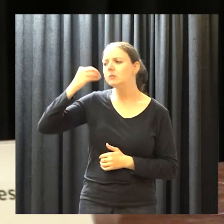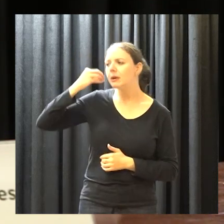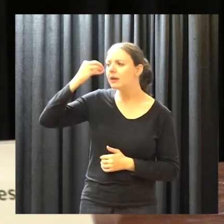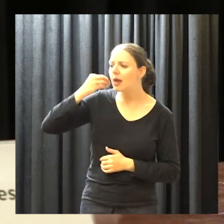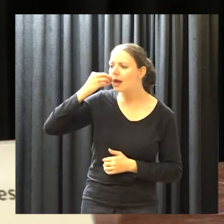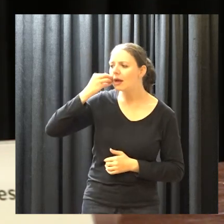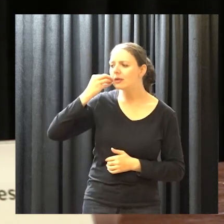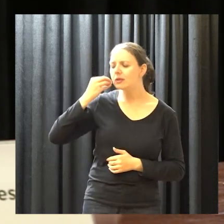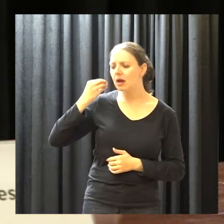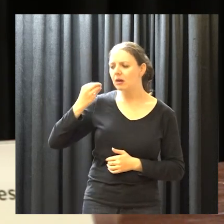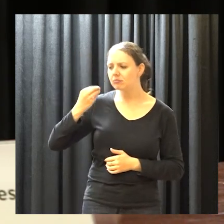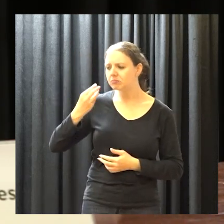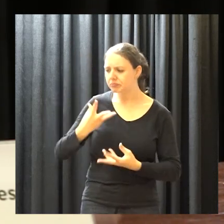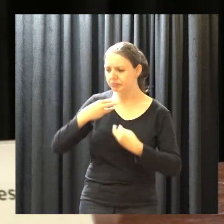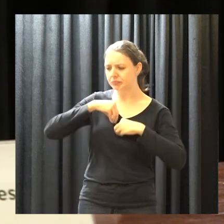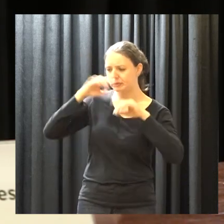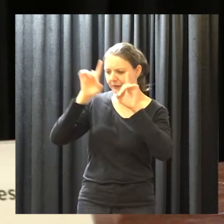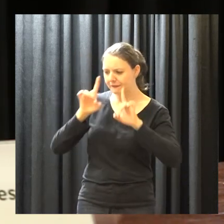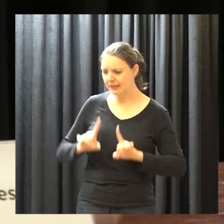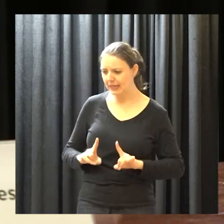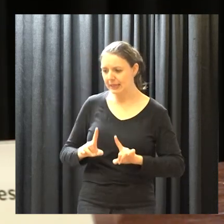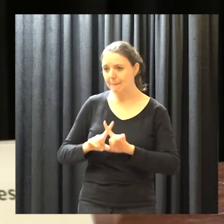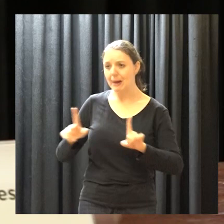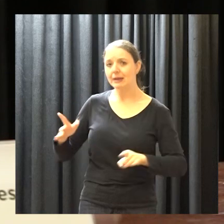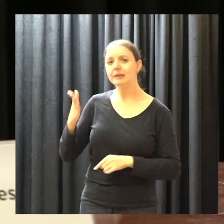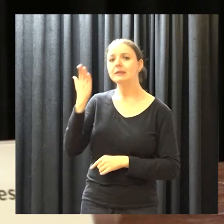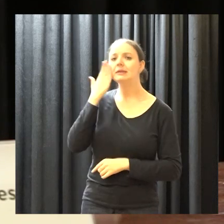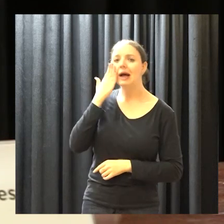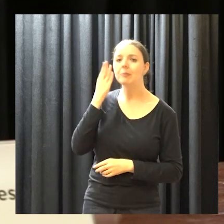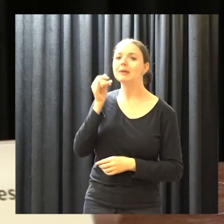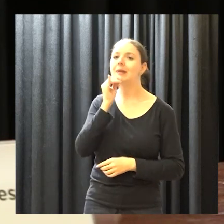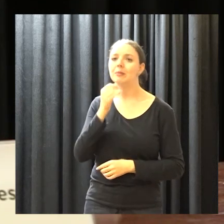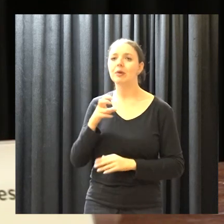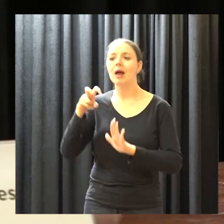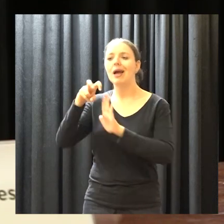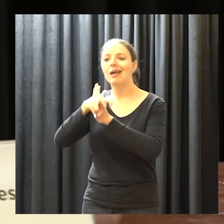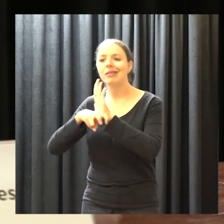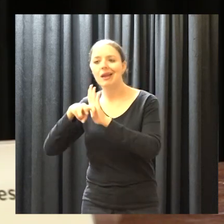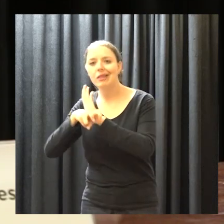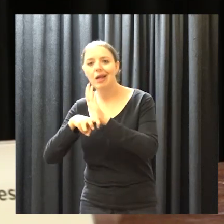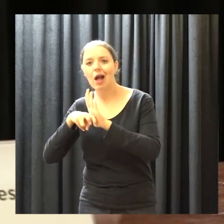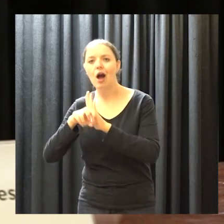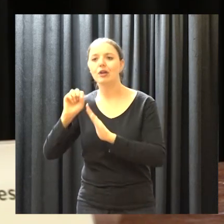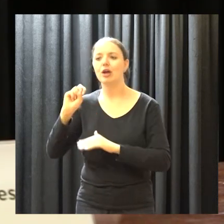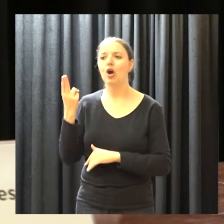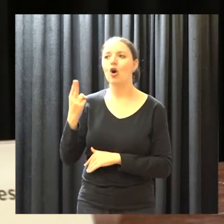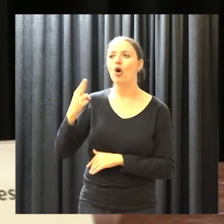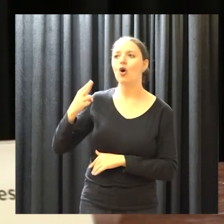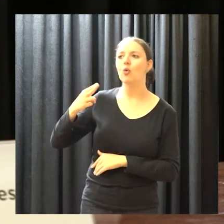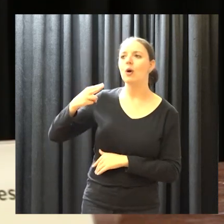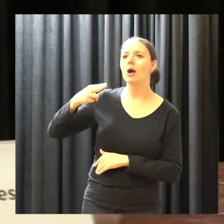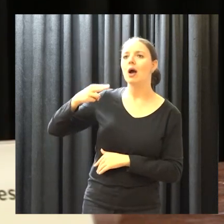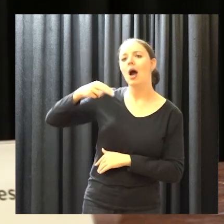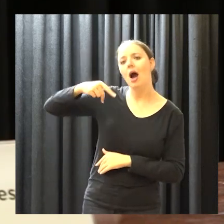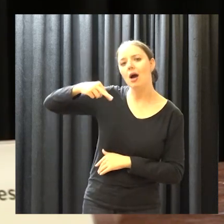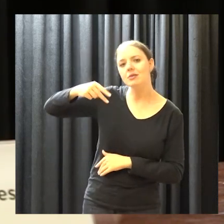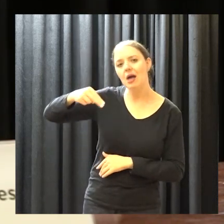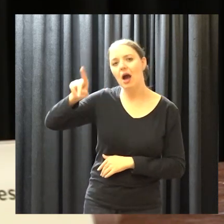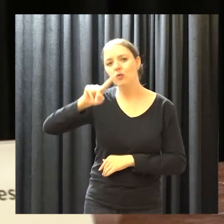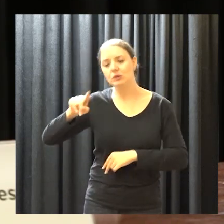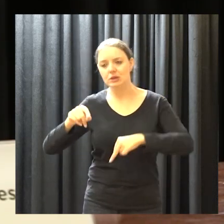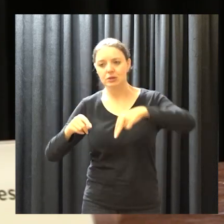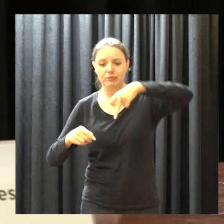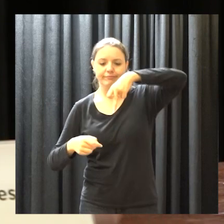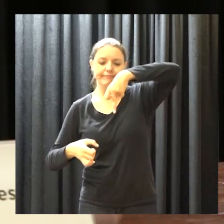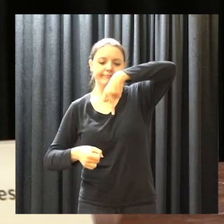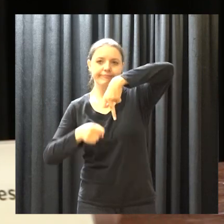deficiência, sabem como é usar uma cadeira de rodas, andar com órtese, sentir dor crônica, ter pessoas